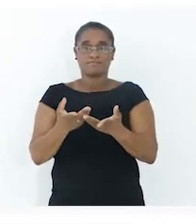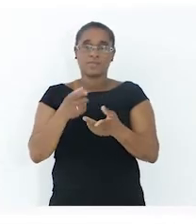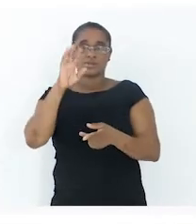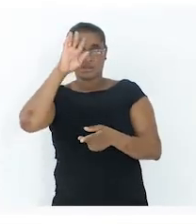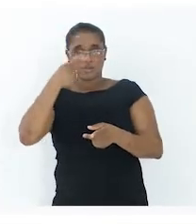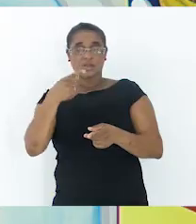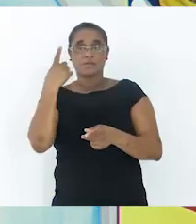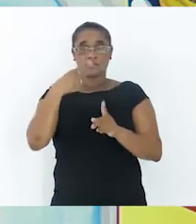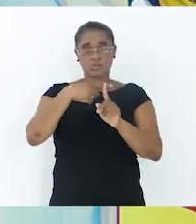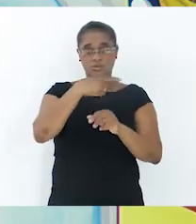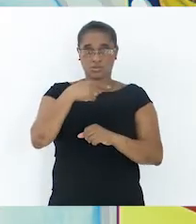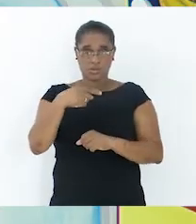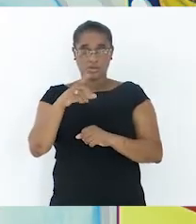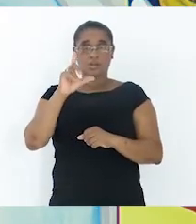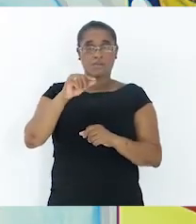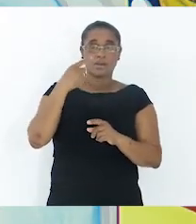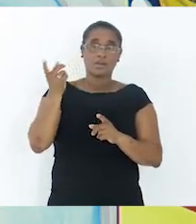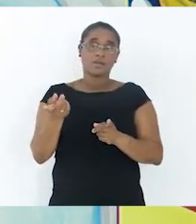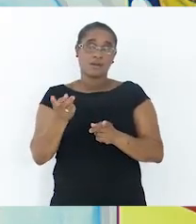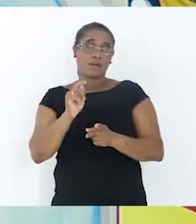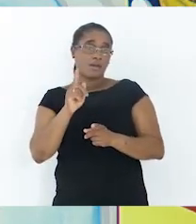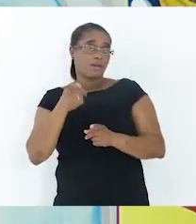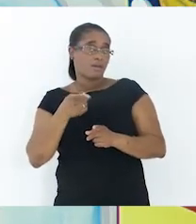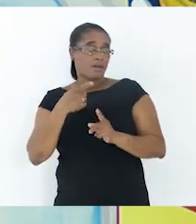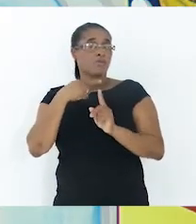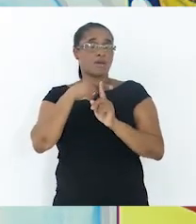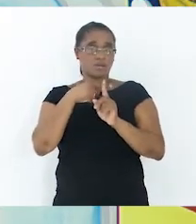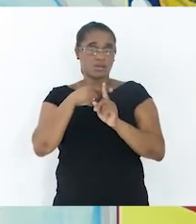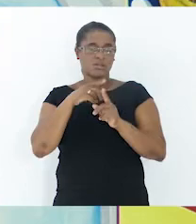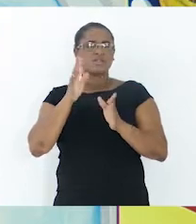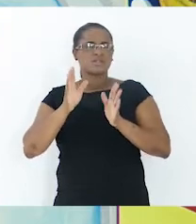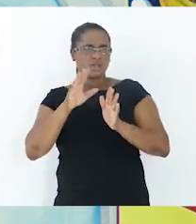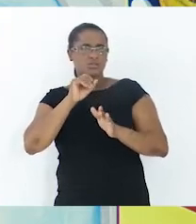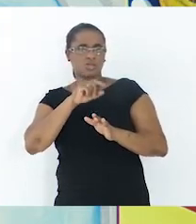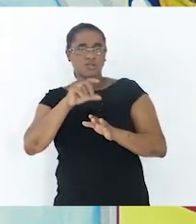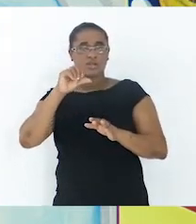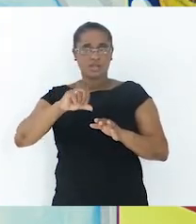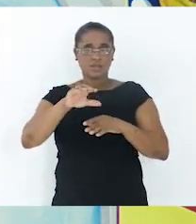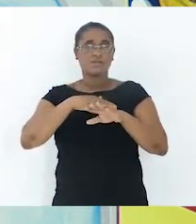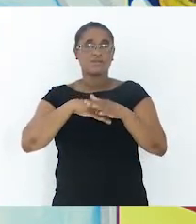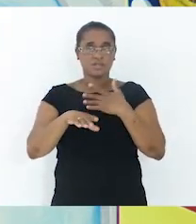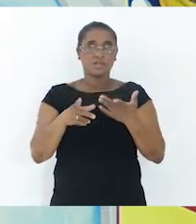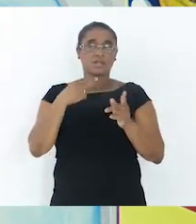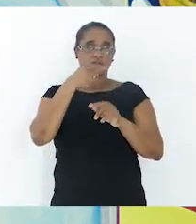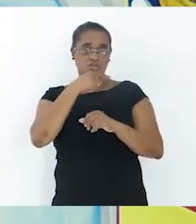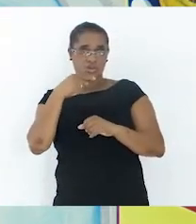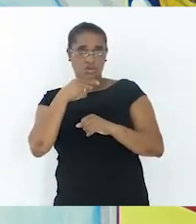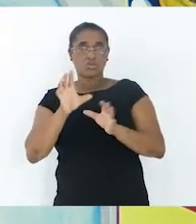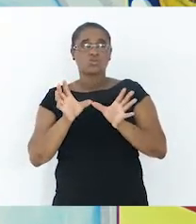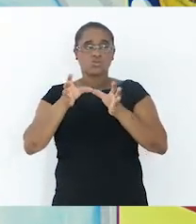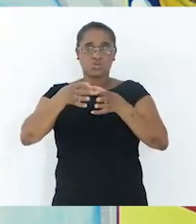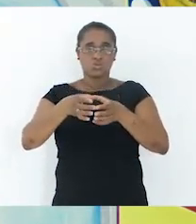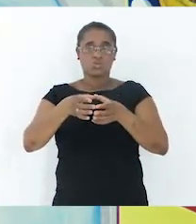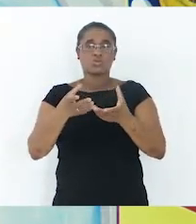adição. Assim, é sempre possível ou seja, é sempre possível fazer a subtração no